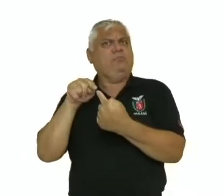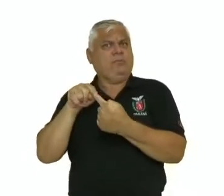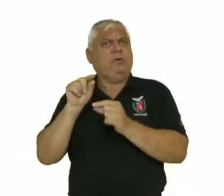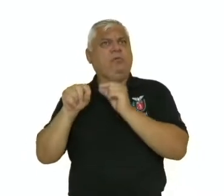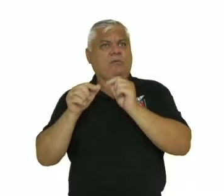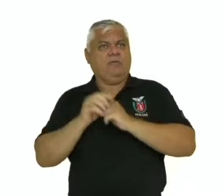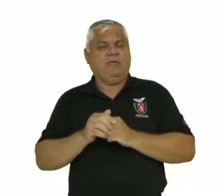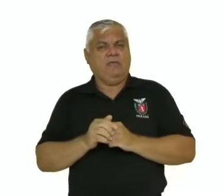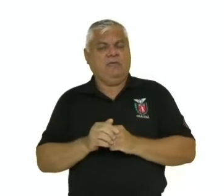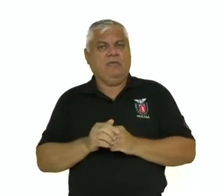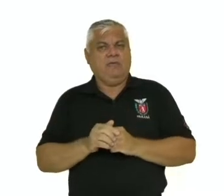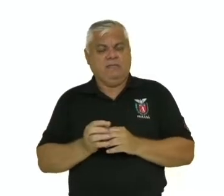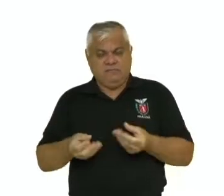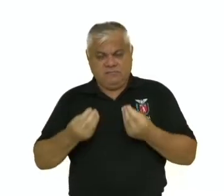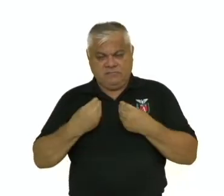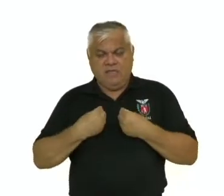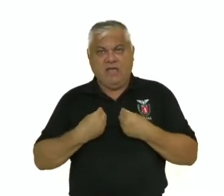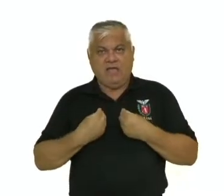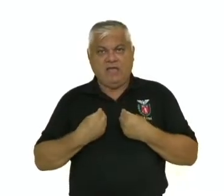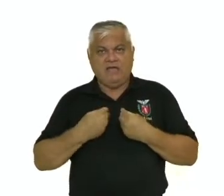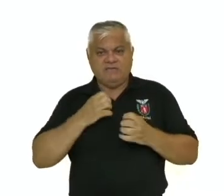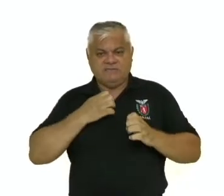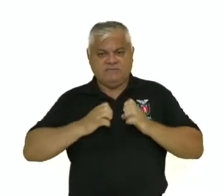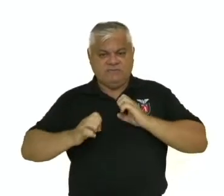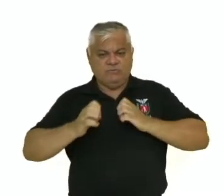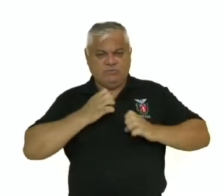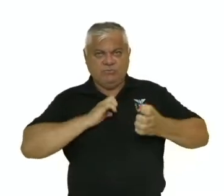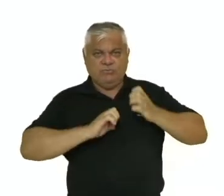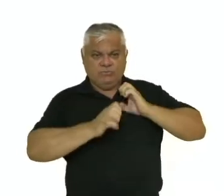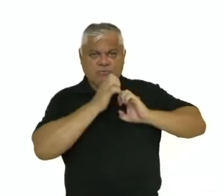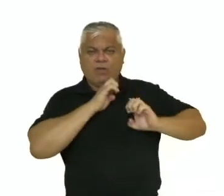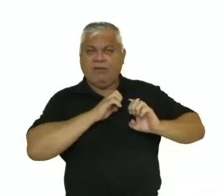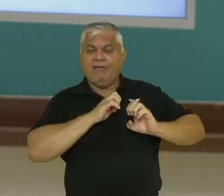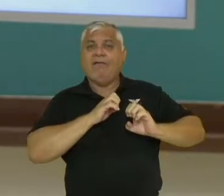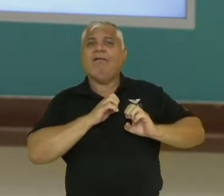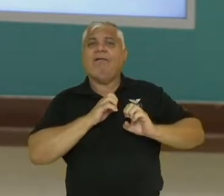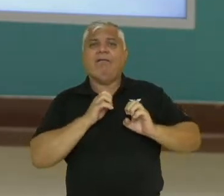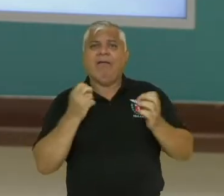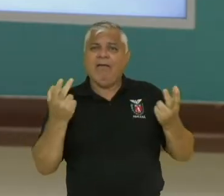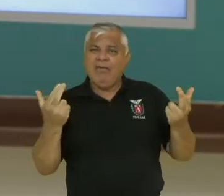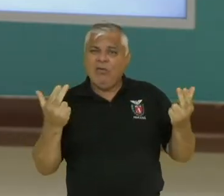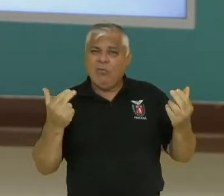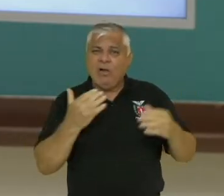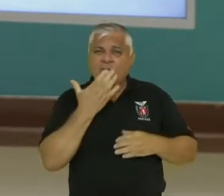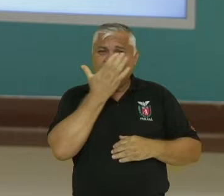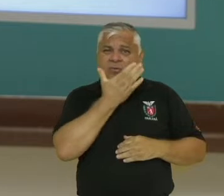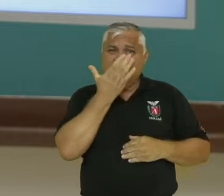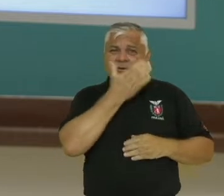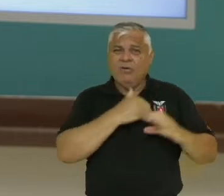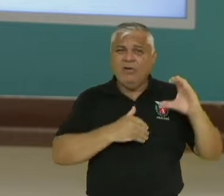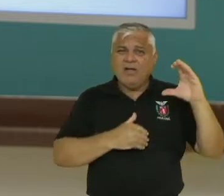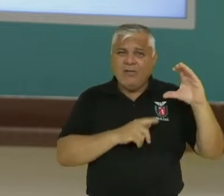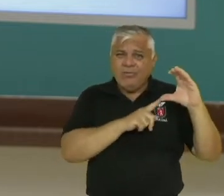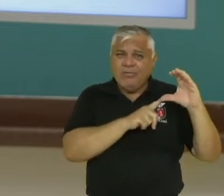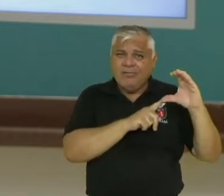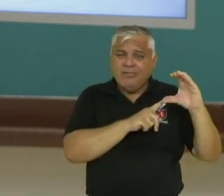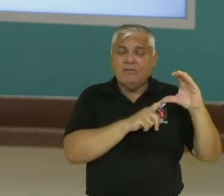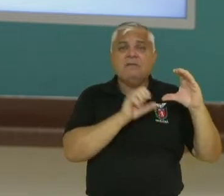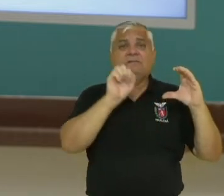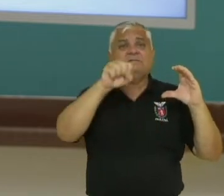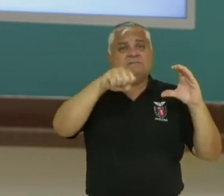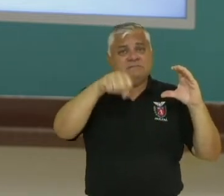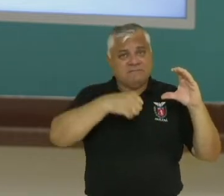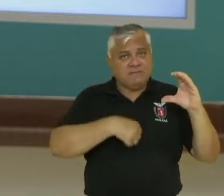é? Atuar como fonte de energia. Opa! Mas é a mesma função dos carboidratos? Sim.